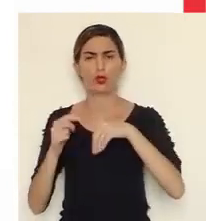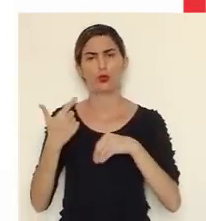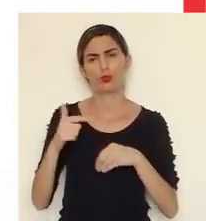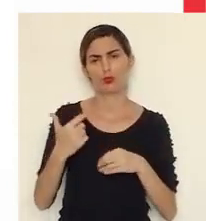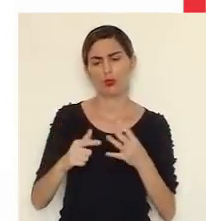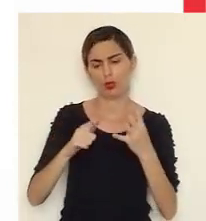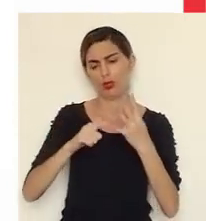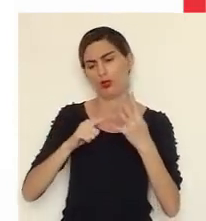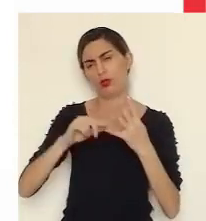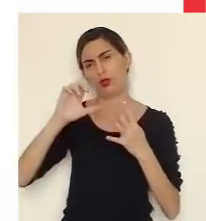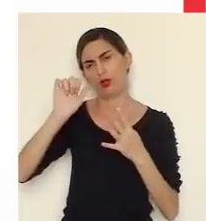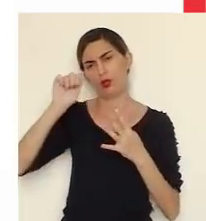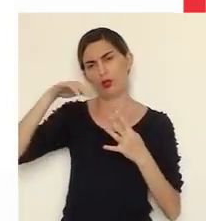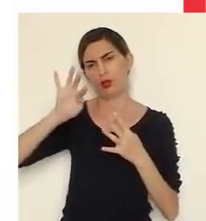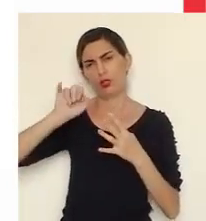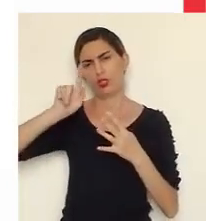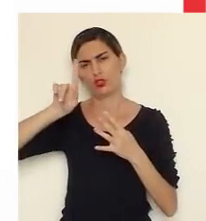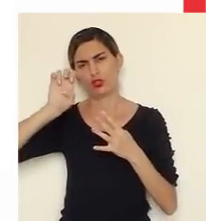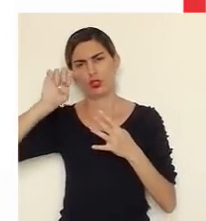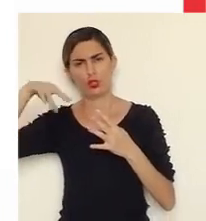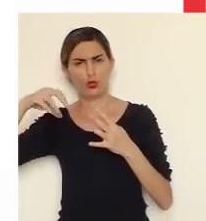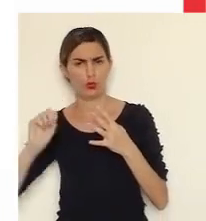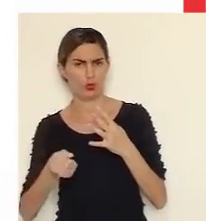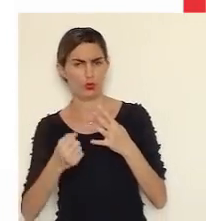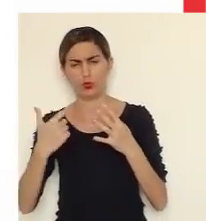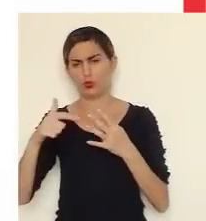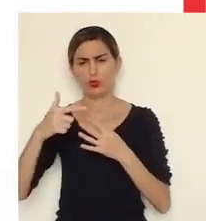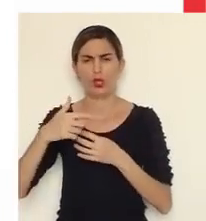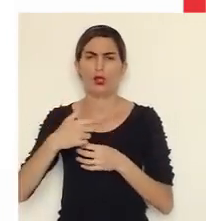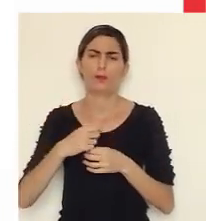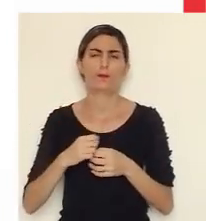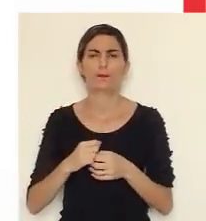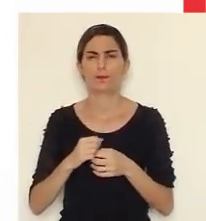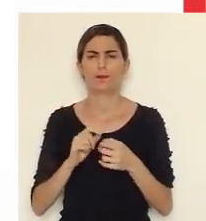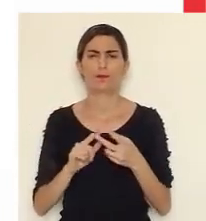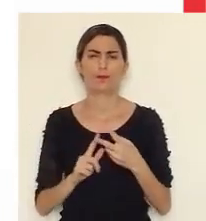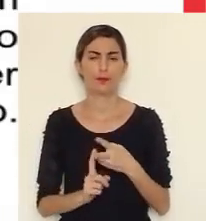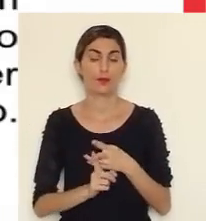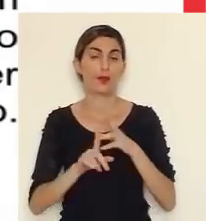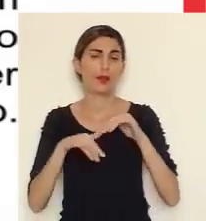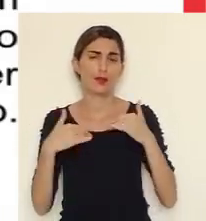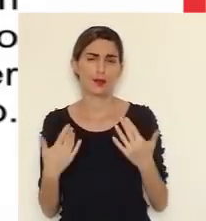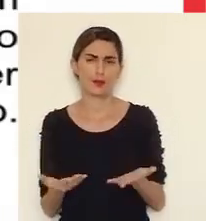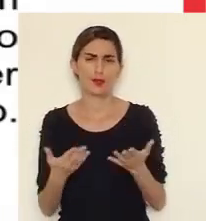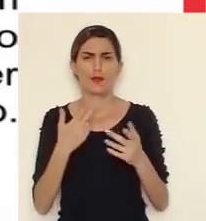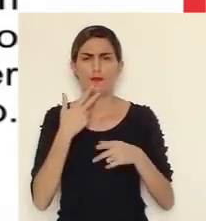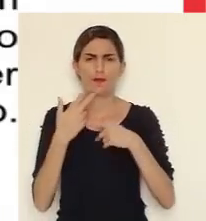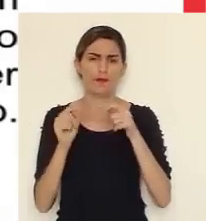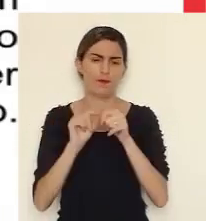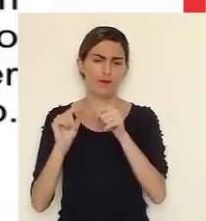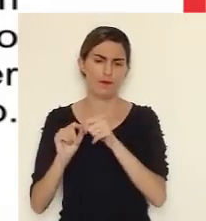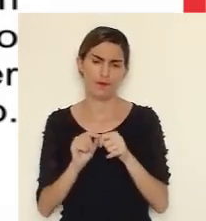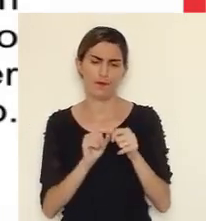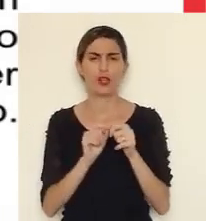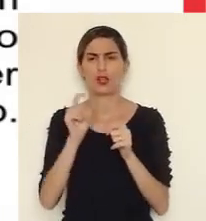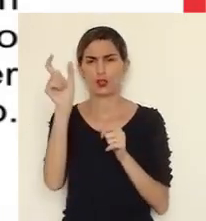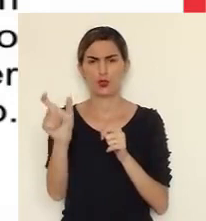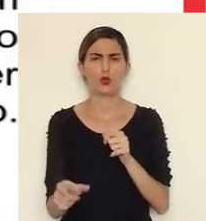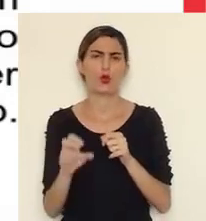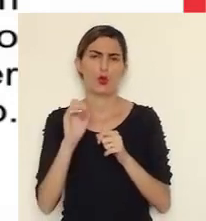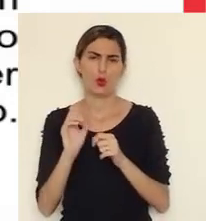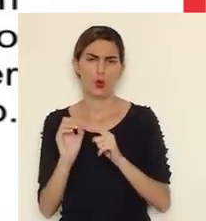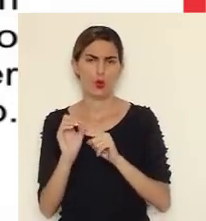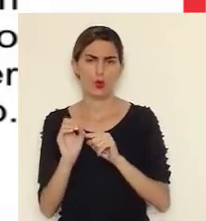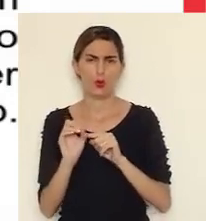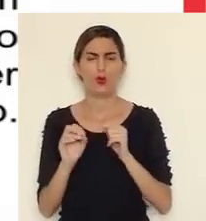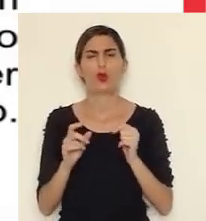antígeno e, portanto, não vai produzir anticorpos nem reação imune. É isso que se faz os